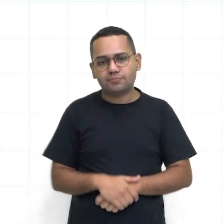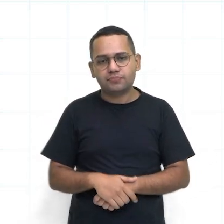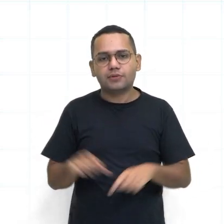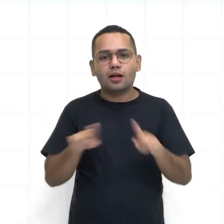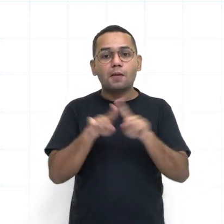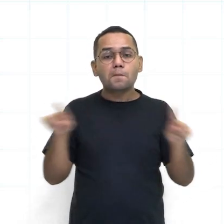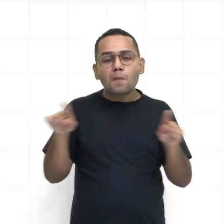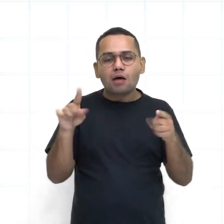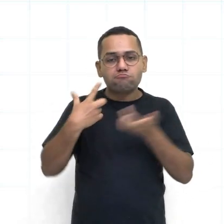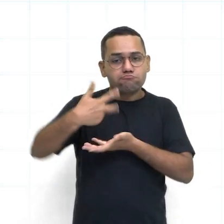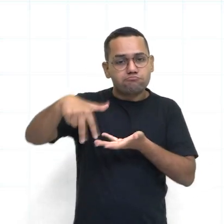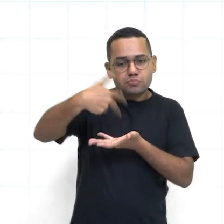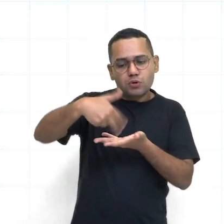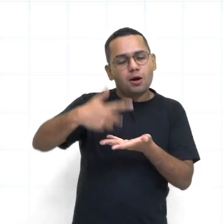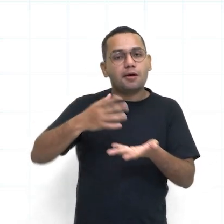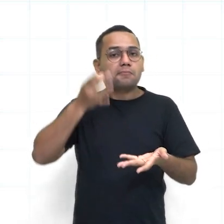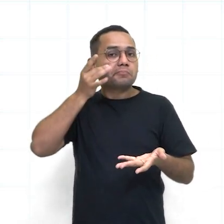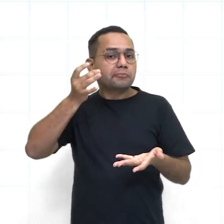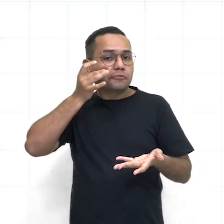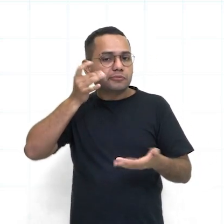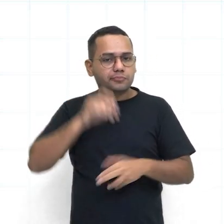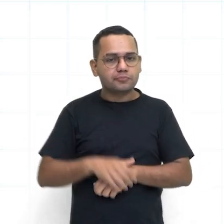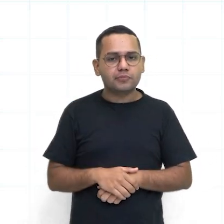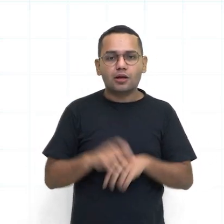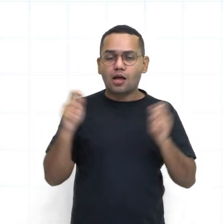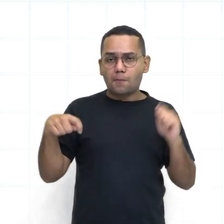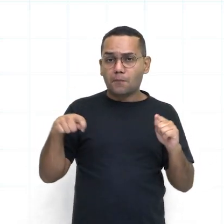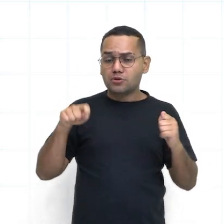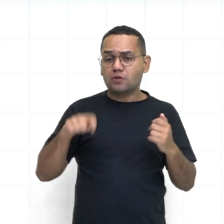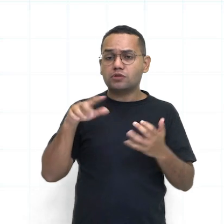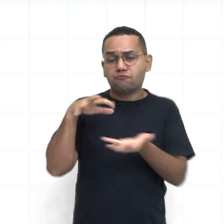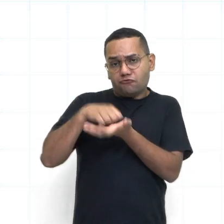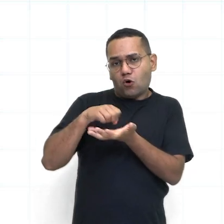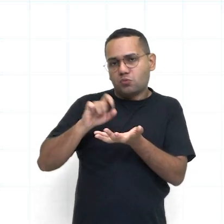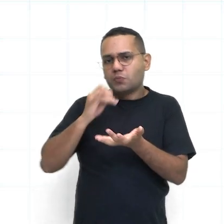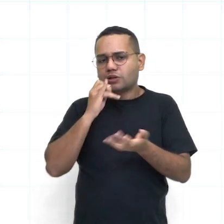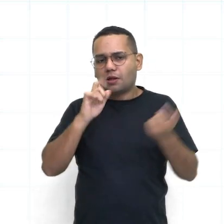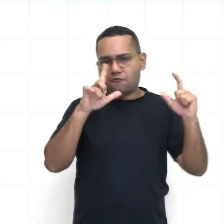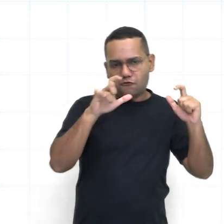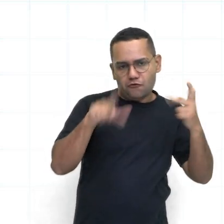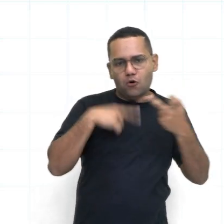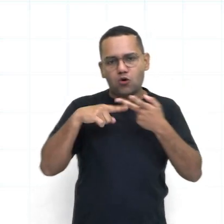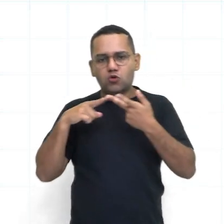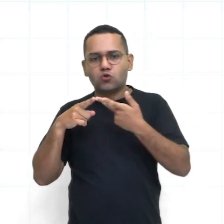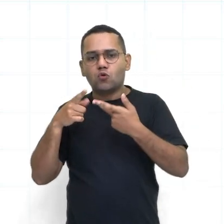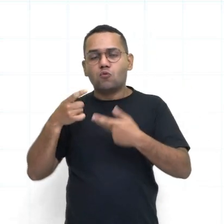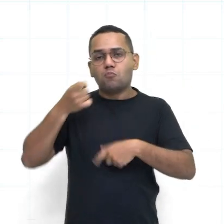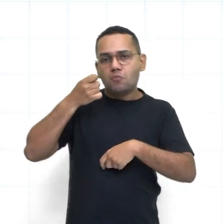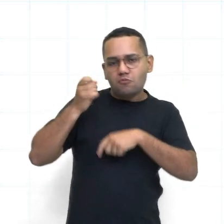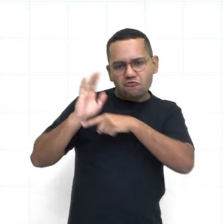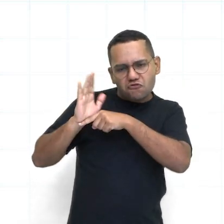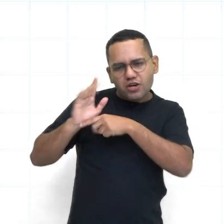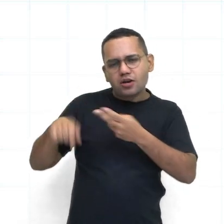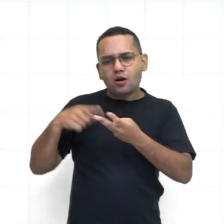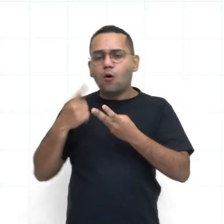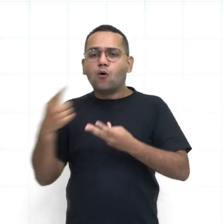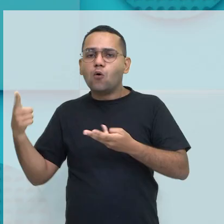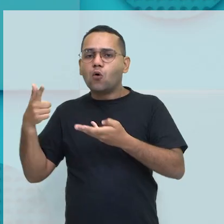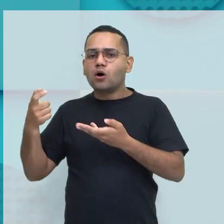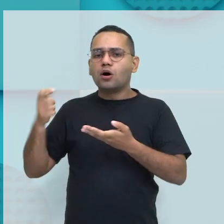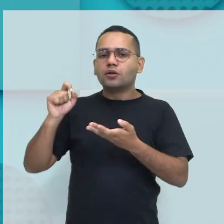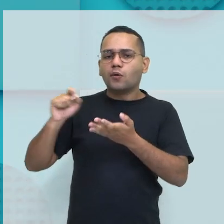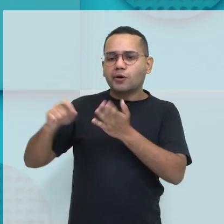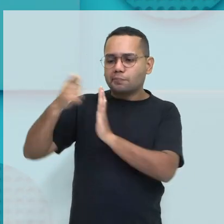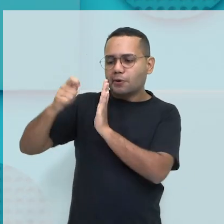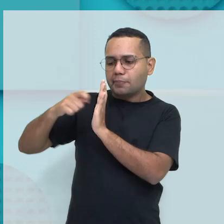performance acontece ao vivo e pode ser registrada através de fotografia, vídeo ou documentação